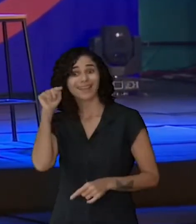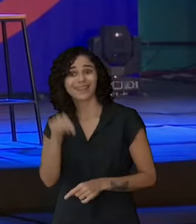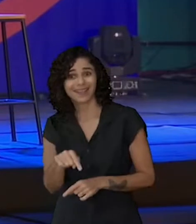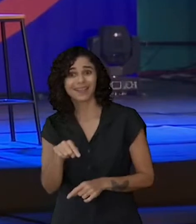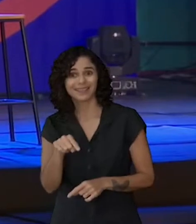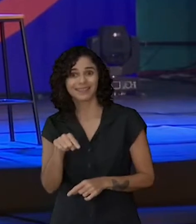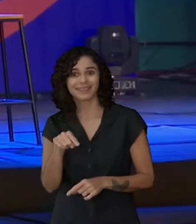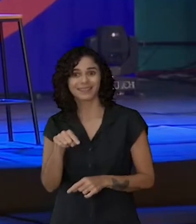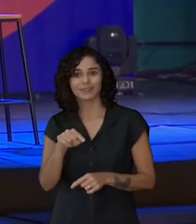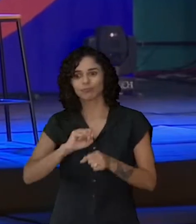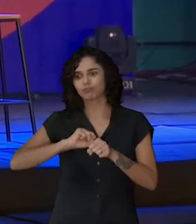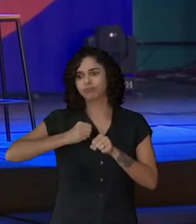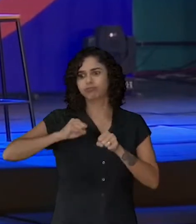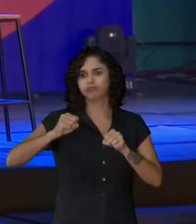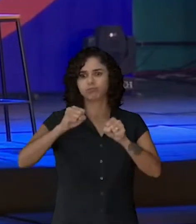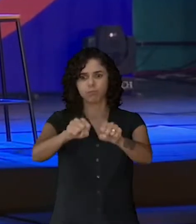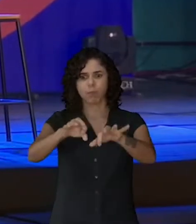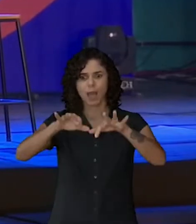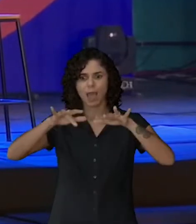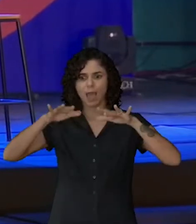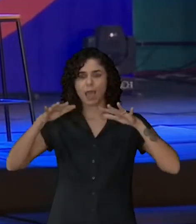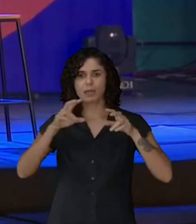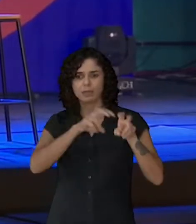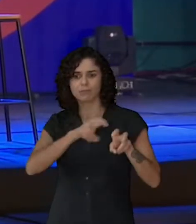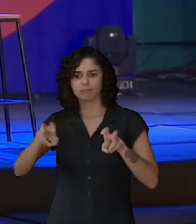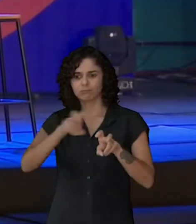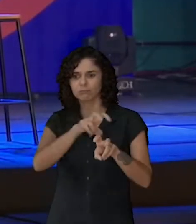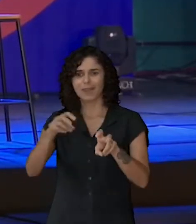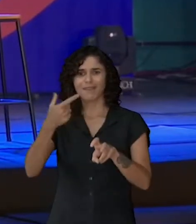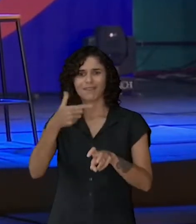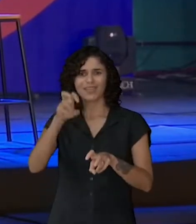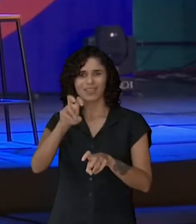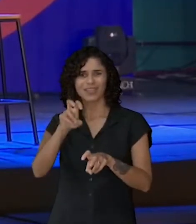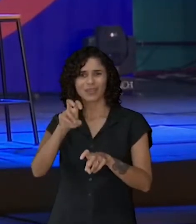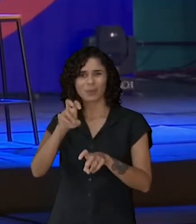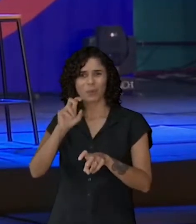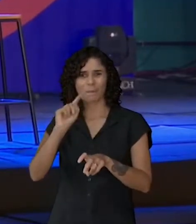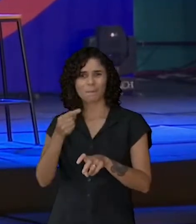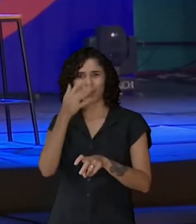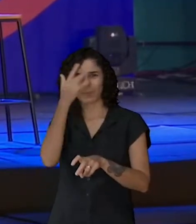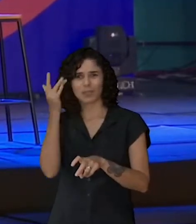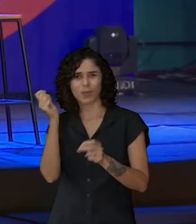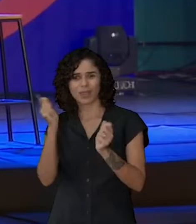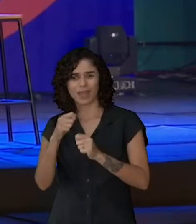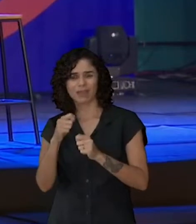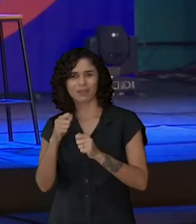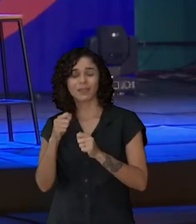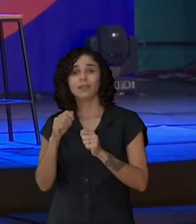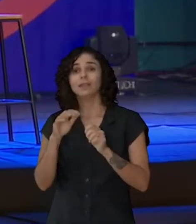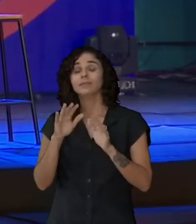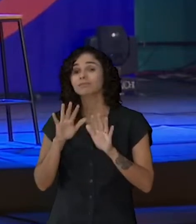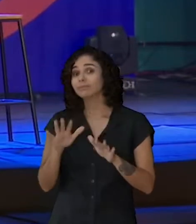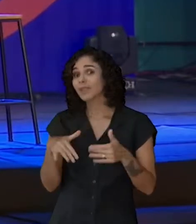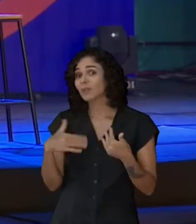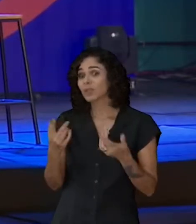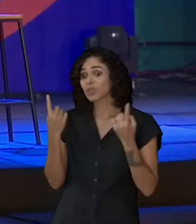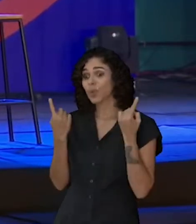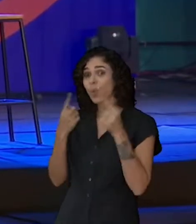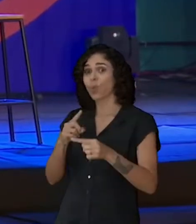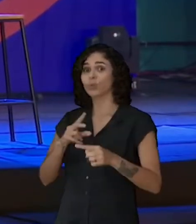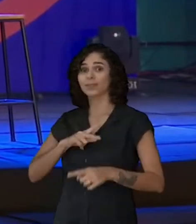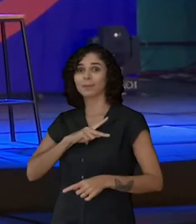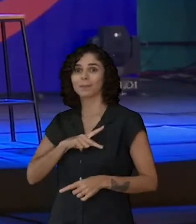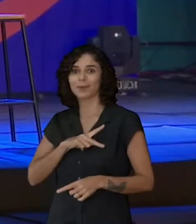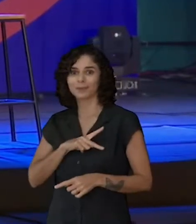que tinha grandes e fortes discursos contra a pregação de Paulo. Nessa arena que